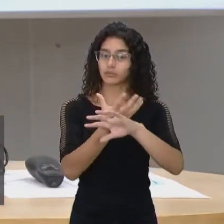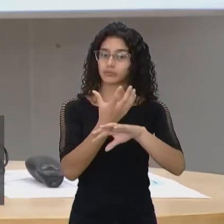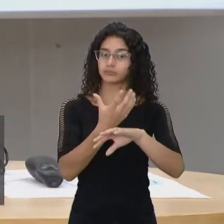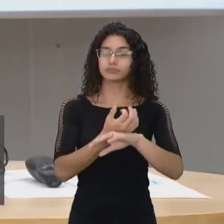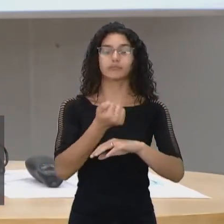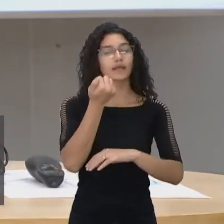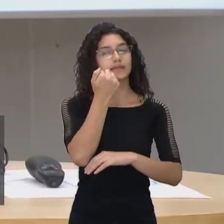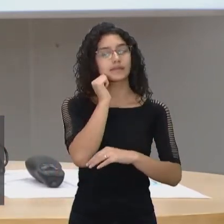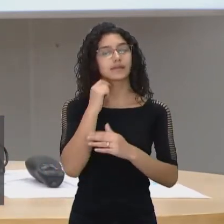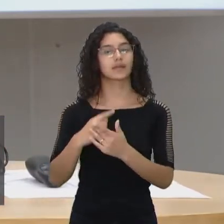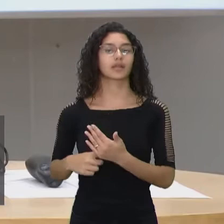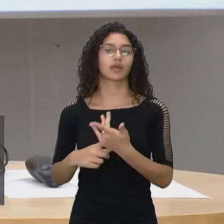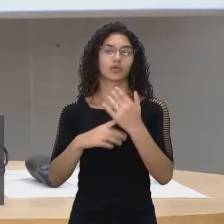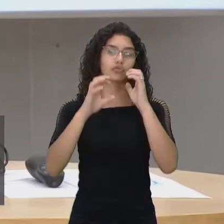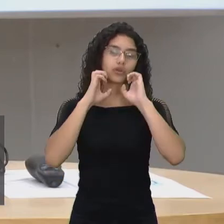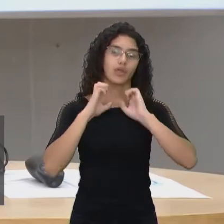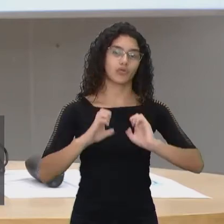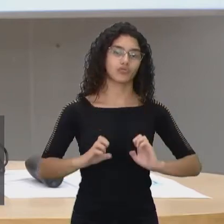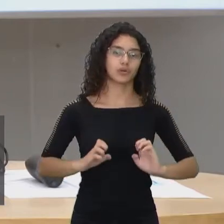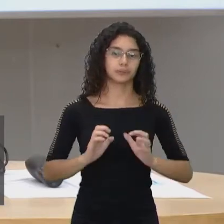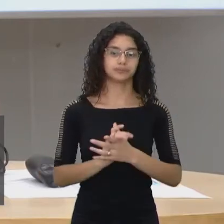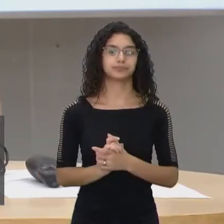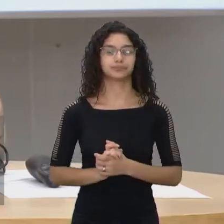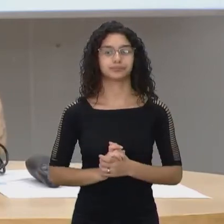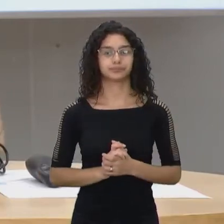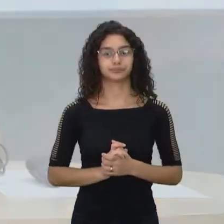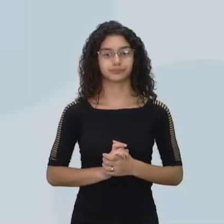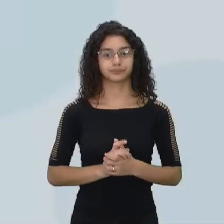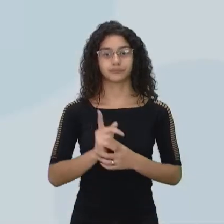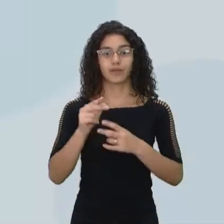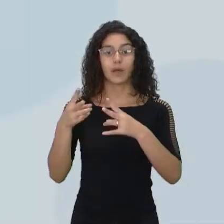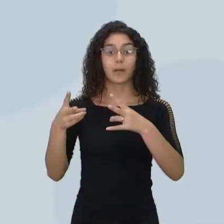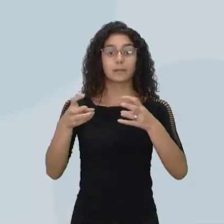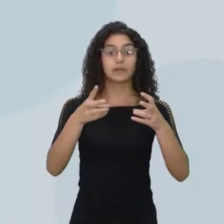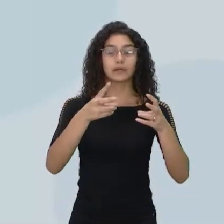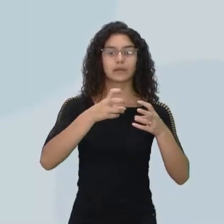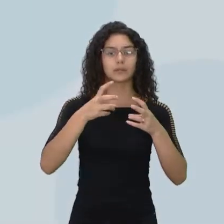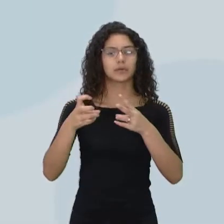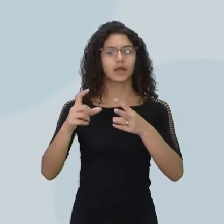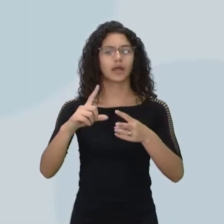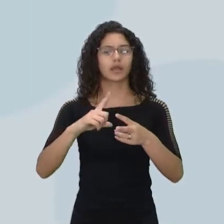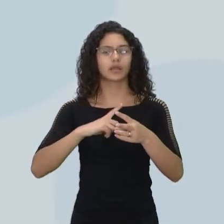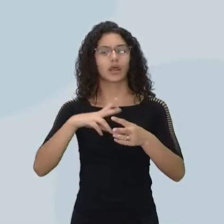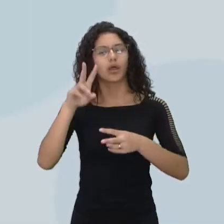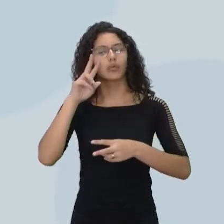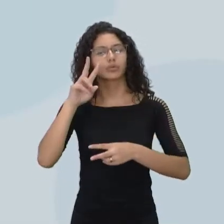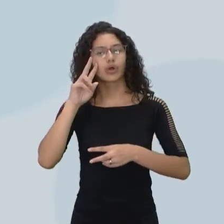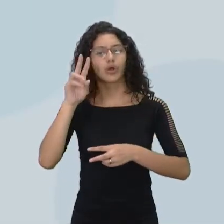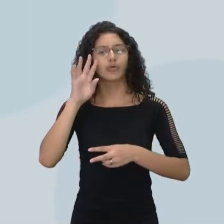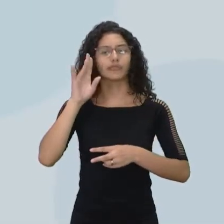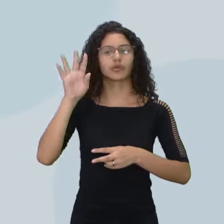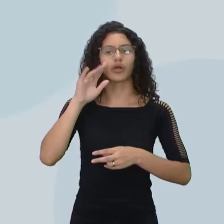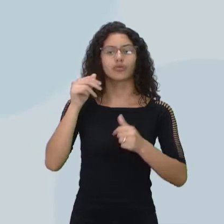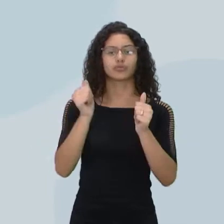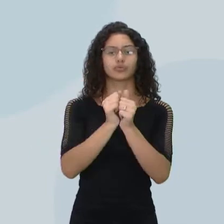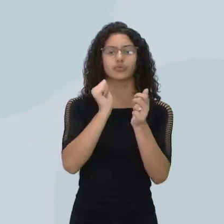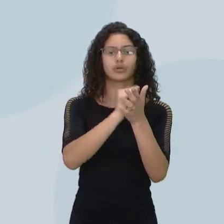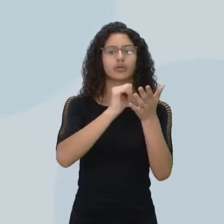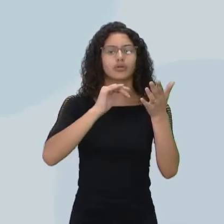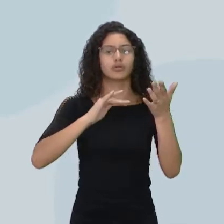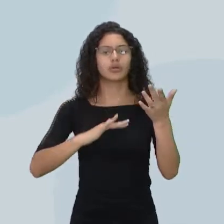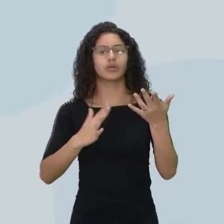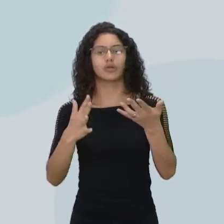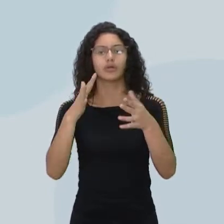componente Ciência, Tecnologia e Ética, que são analisar o percurso histórico-filosófico de atividades e aplicações